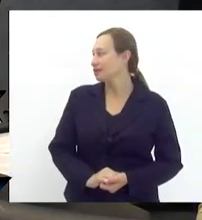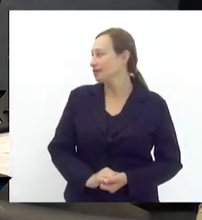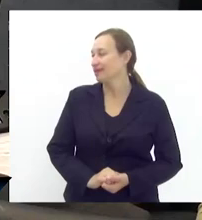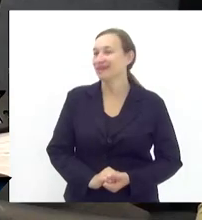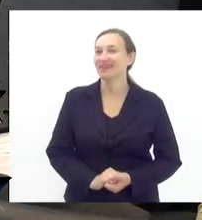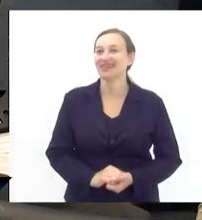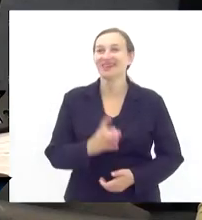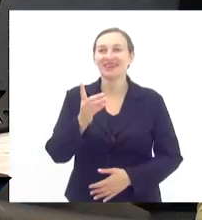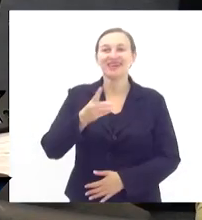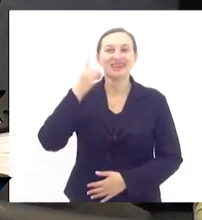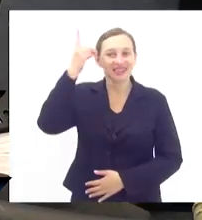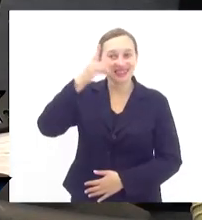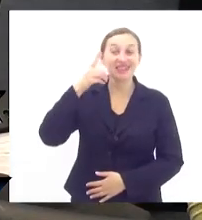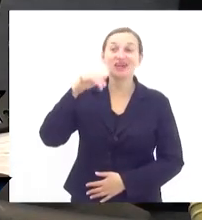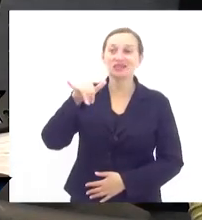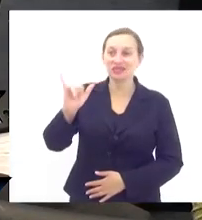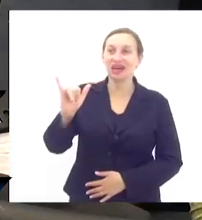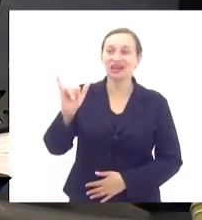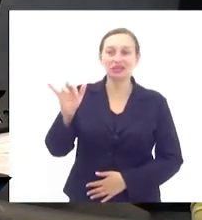Deputado Yuri